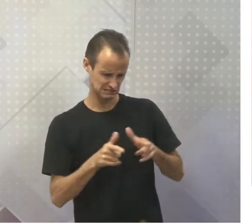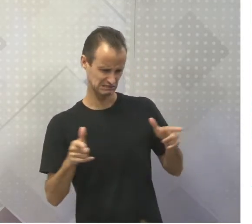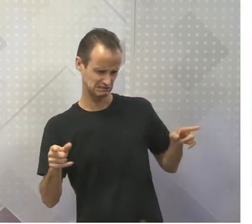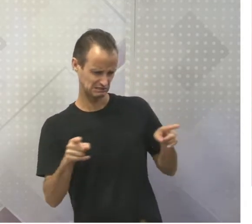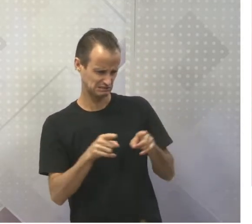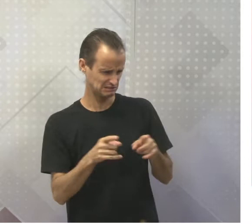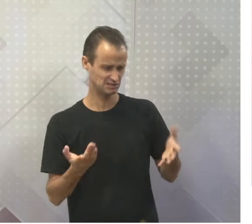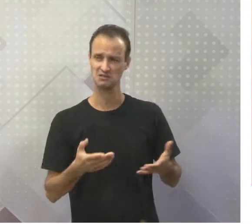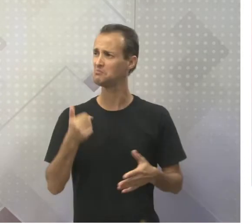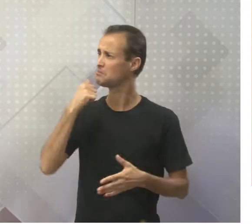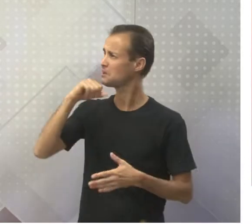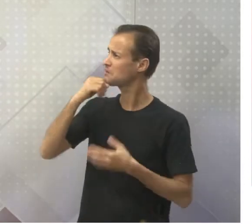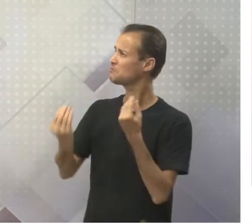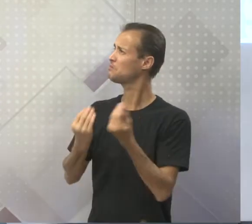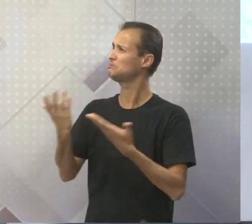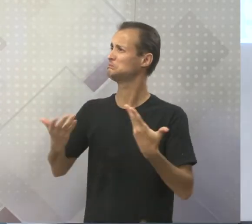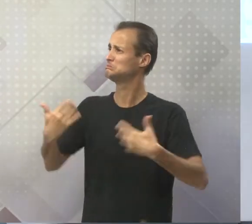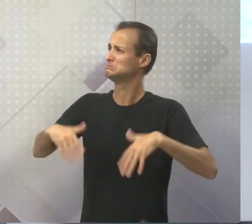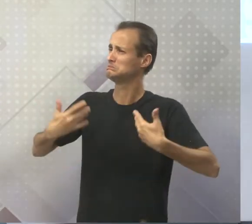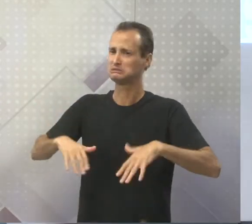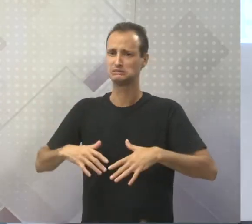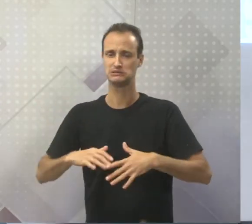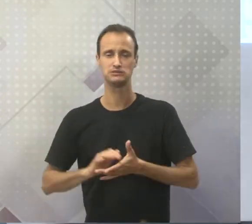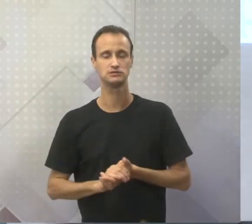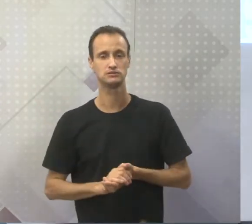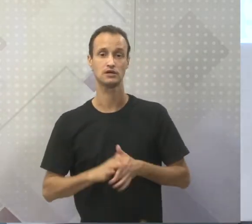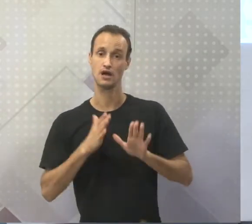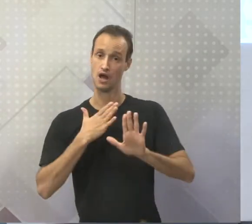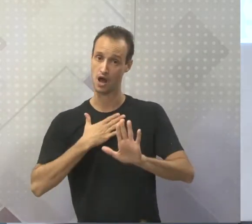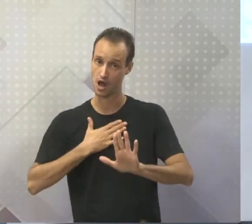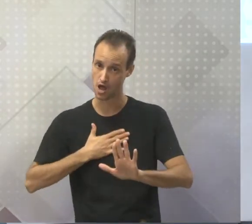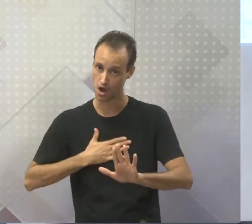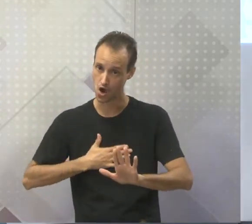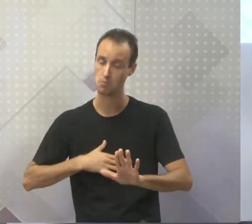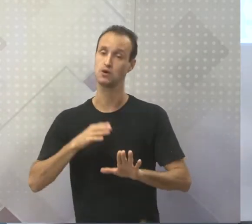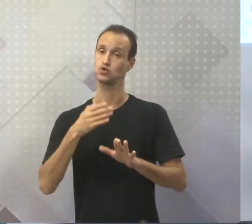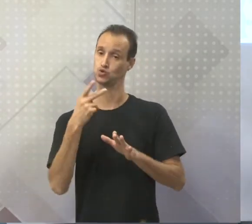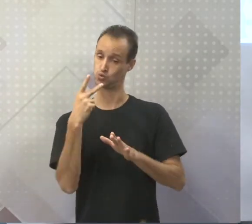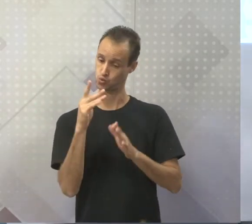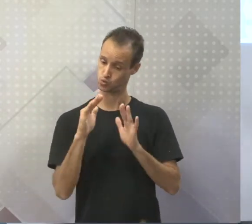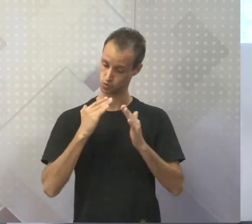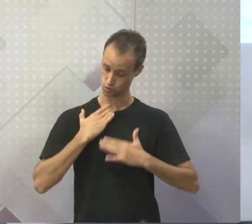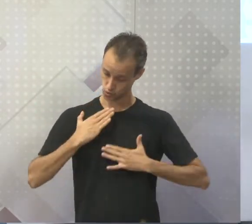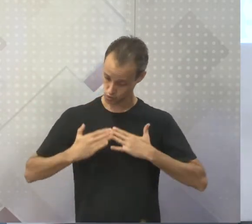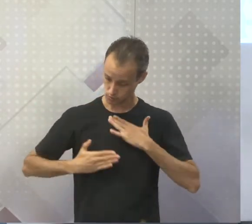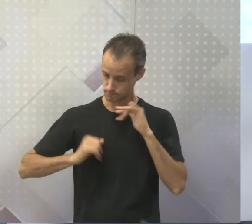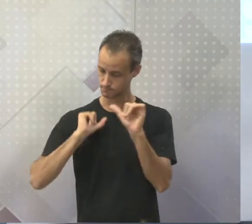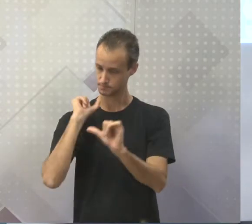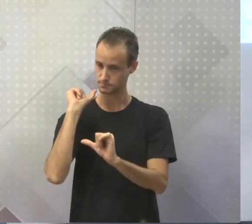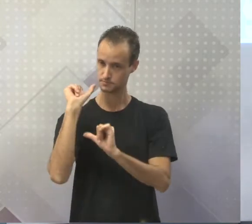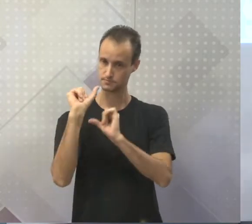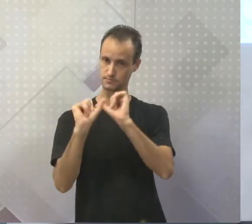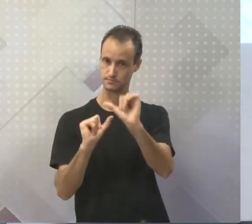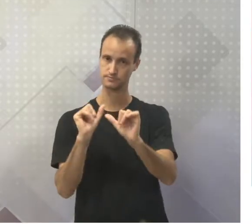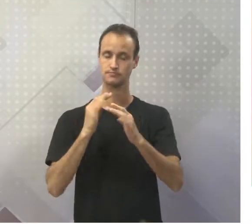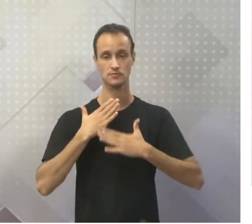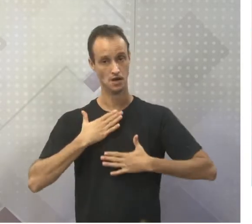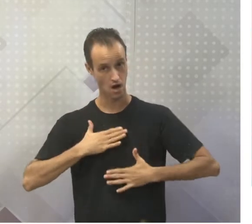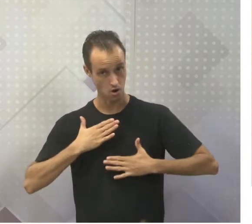faça uma operação, faça um implante, né? Calma! Você está se transformando, veja o que eu falei, transformando,